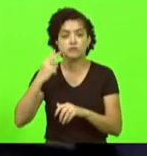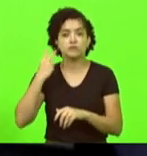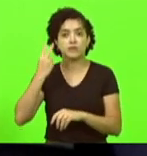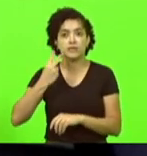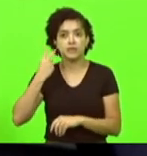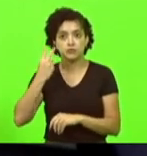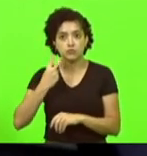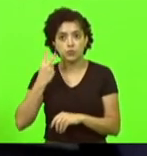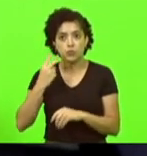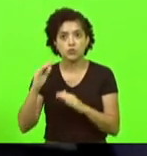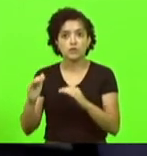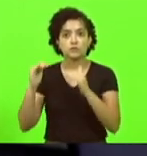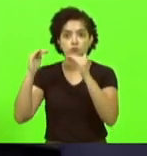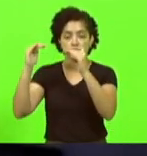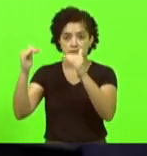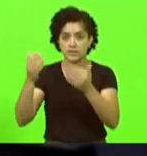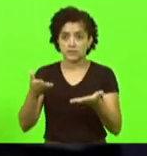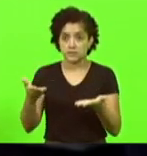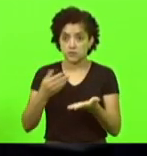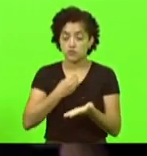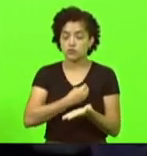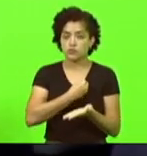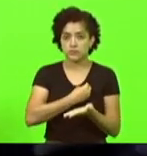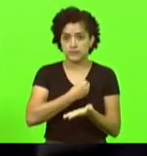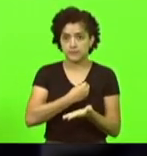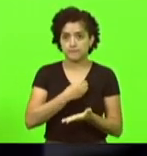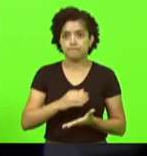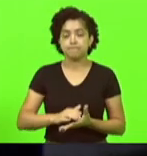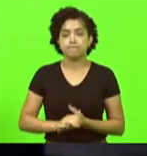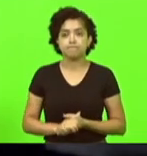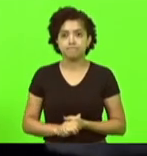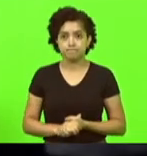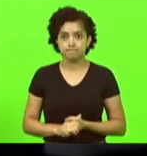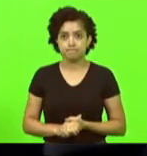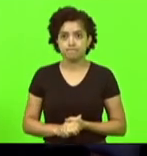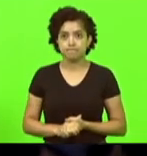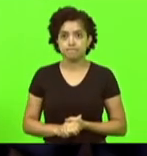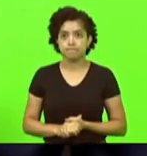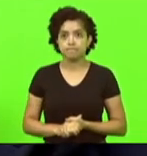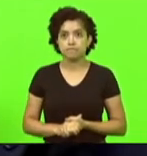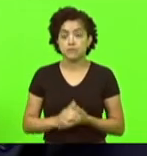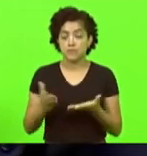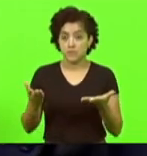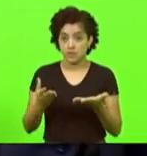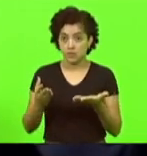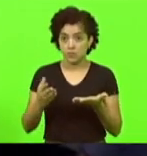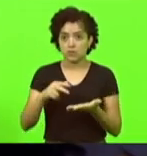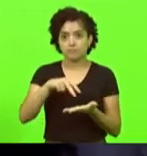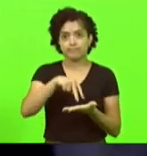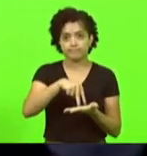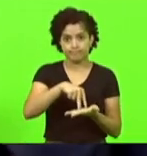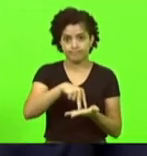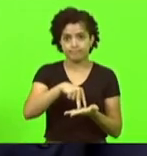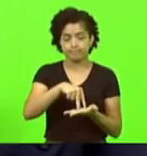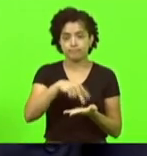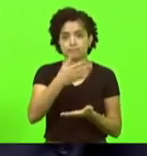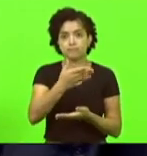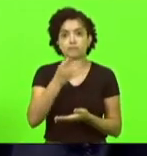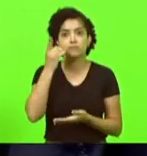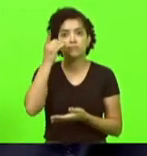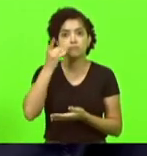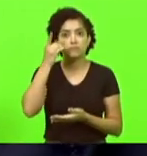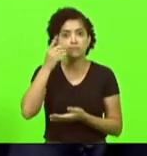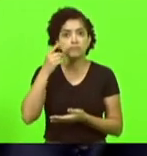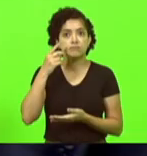e demais autoridades que fazem parte hoje aqui desta casa com a palavra pelo tempo necessário